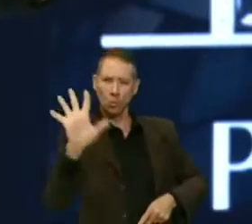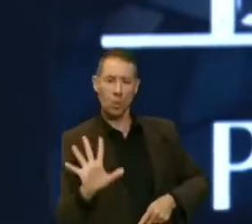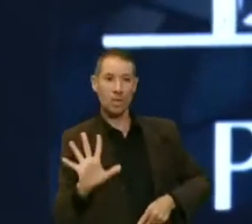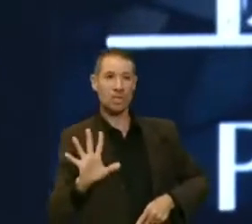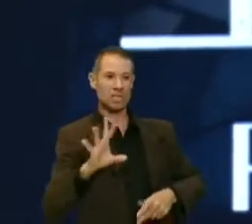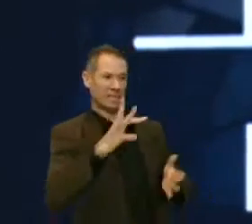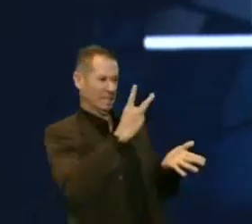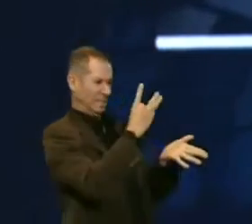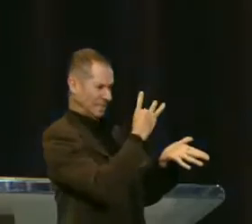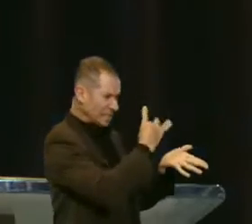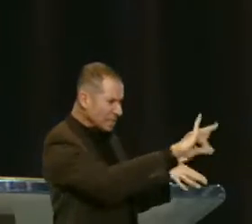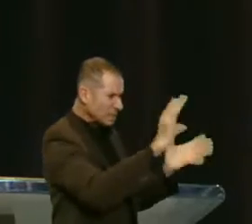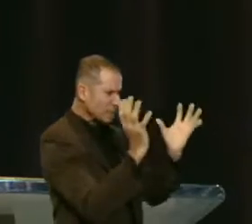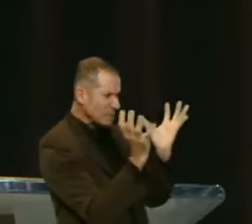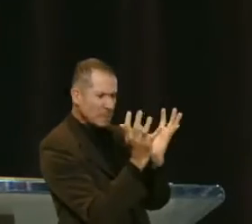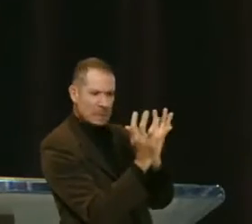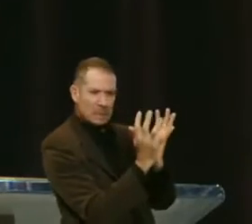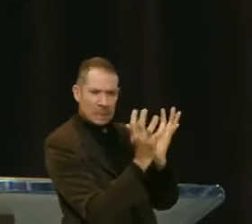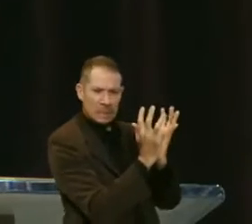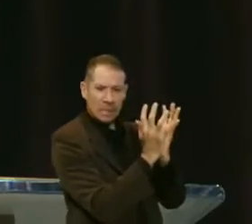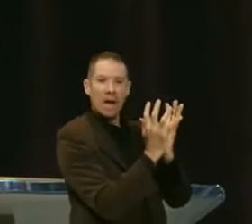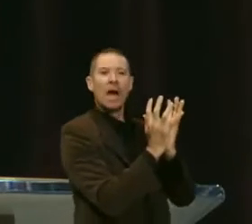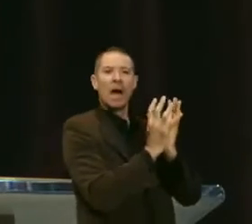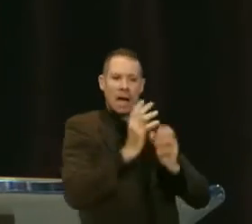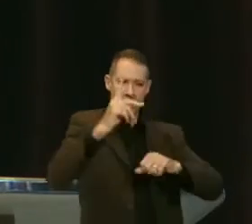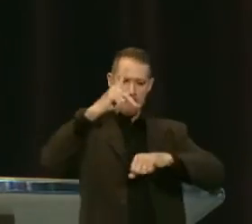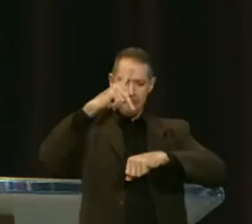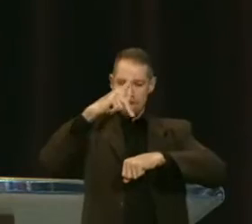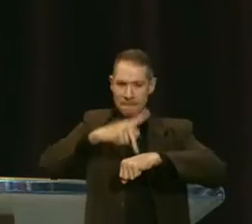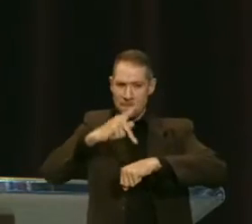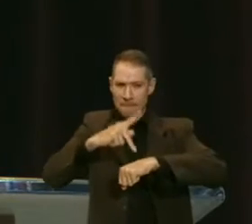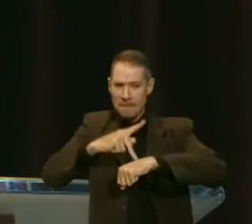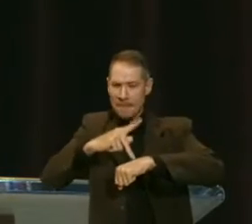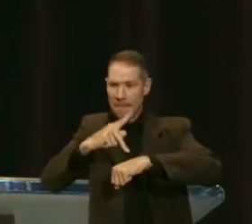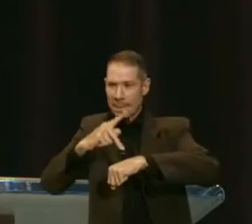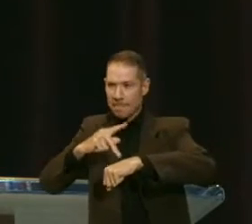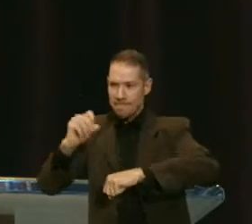inimiga. Eles vão entrar e vão julgar a terra.